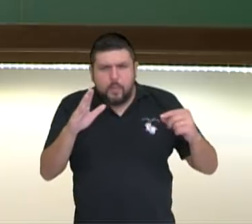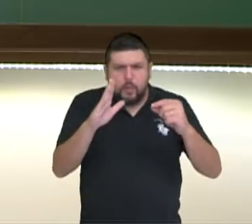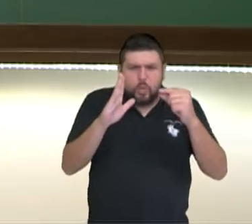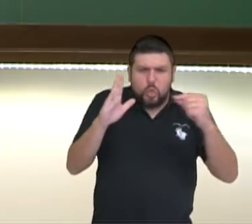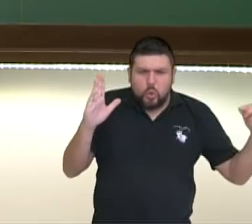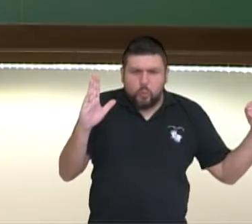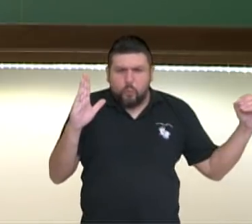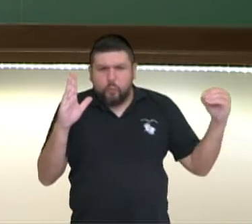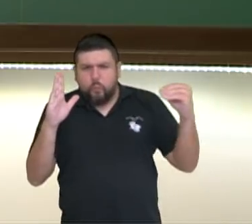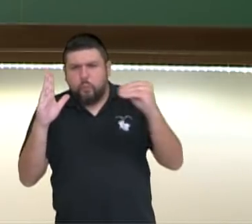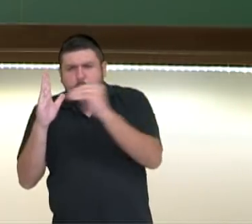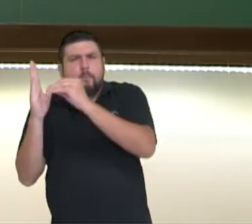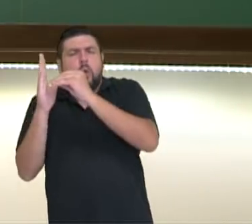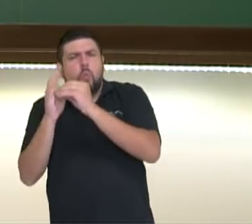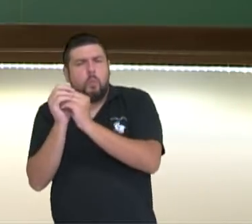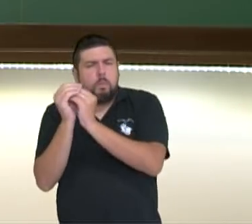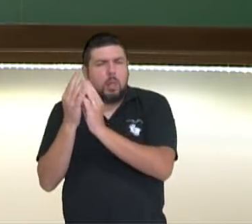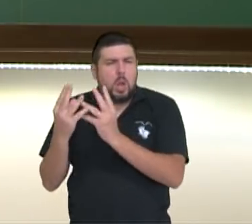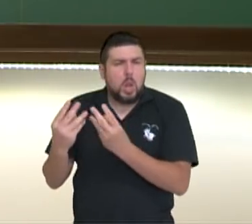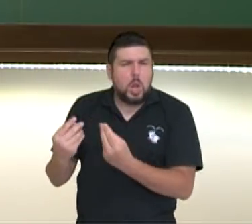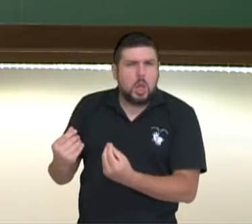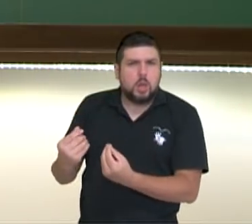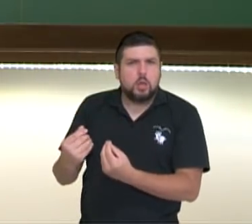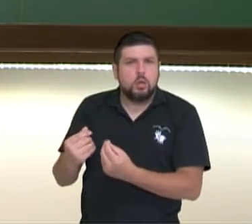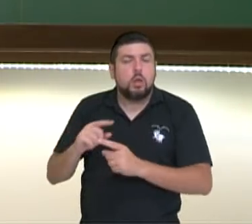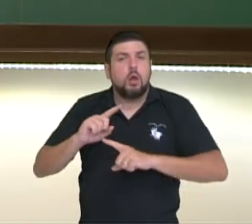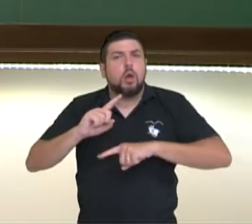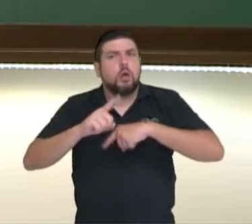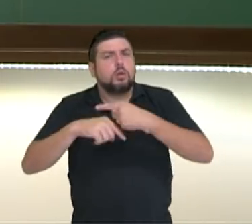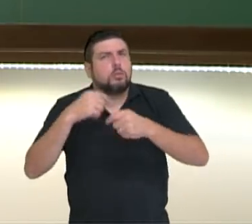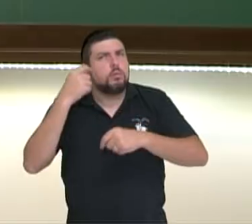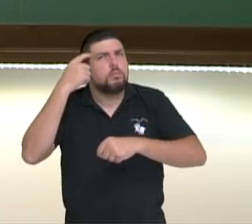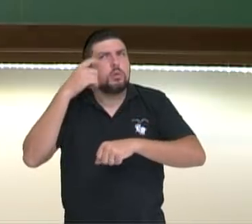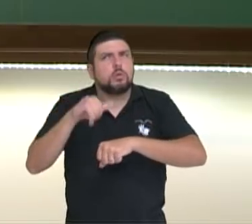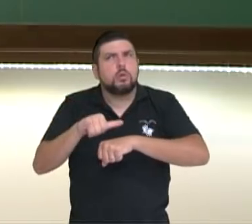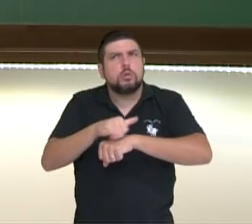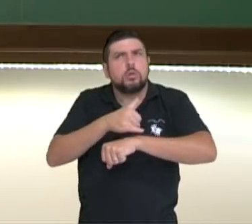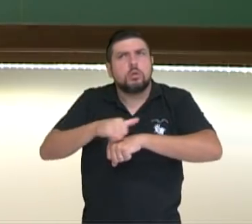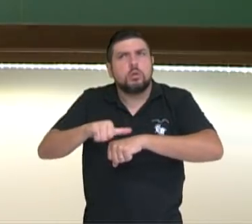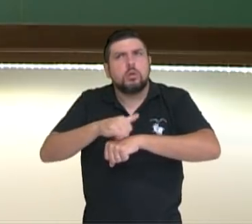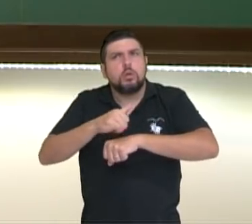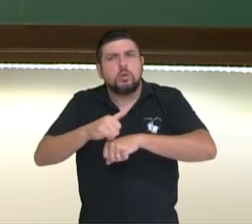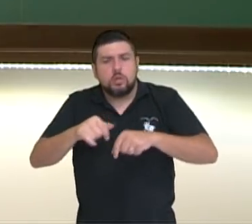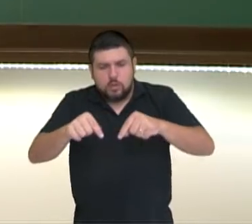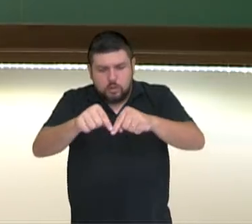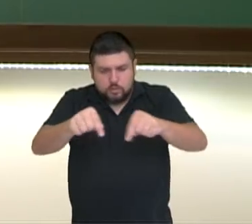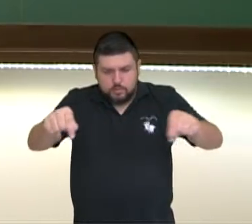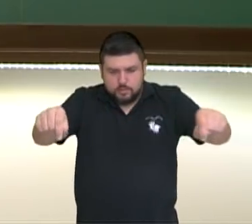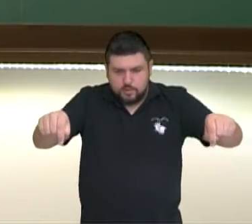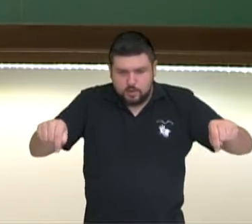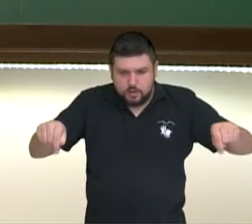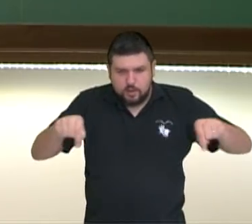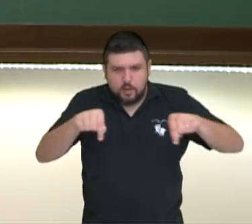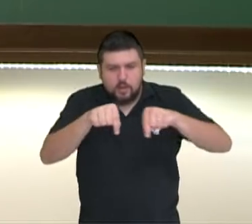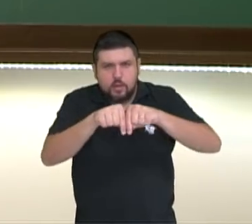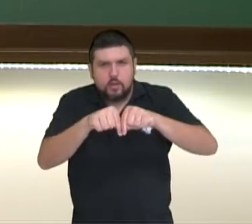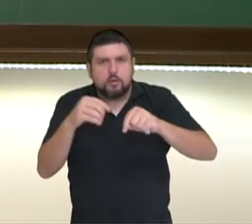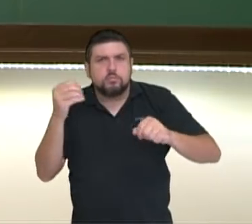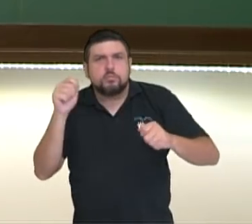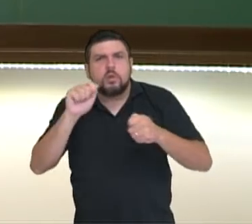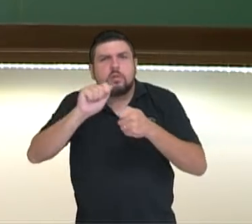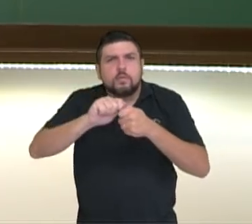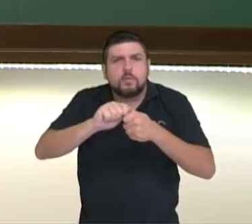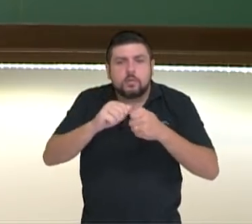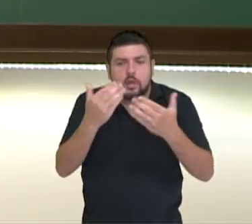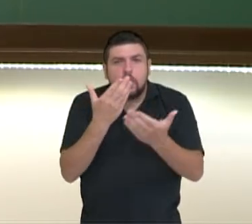tipo Angry Birds, tá? Então, aí tem a ver essa combinação do jogo eletrônico, por exemplo, e o uso lá na aula